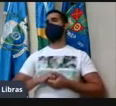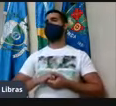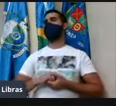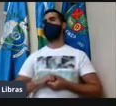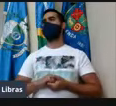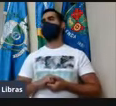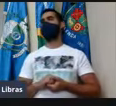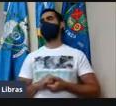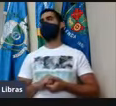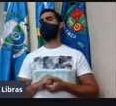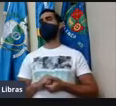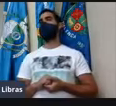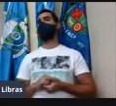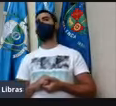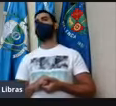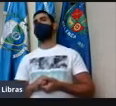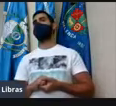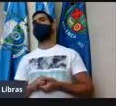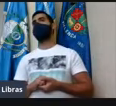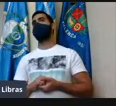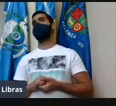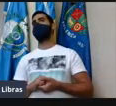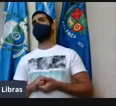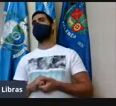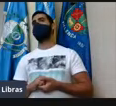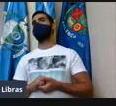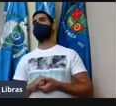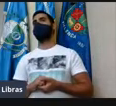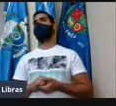exercício, que o senhor, por favor, assinasse